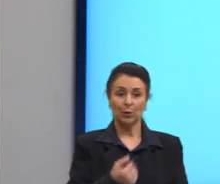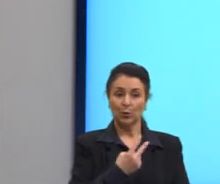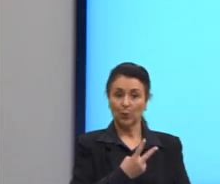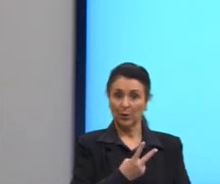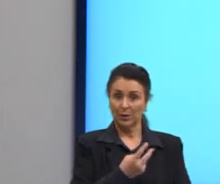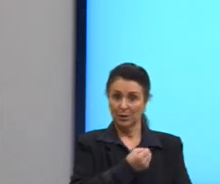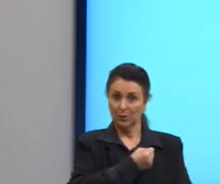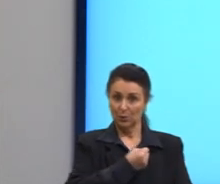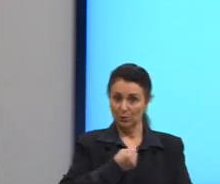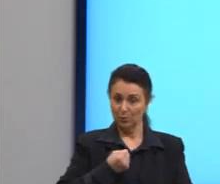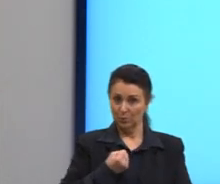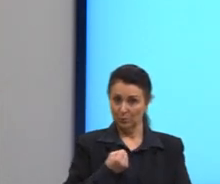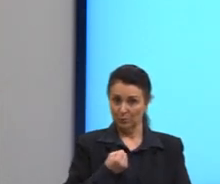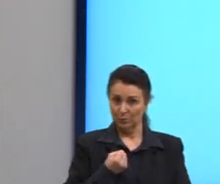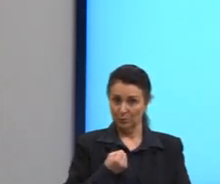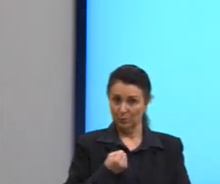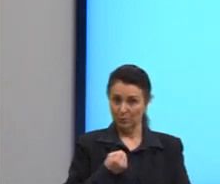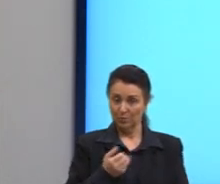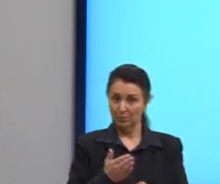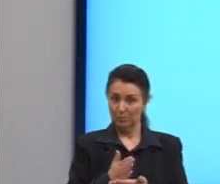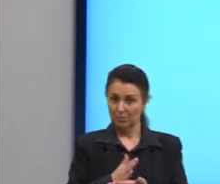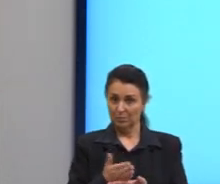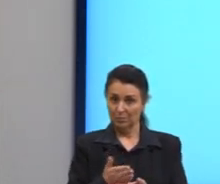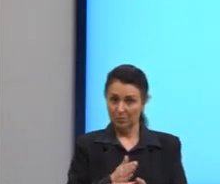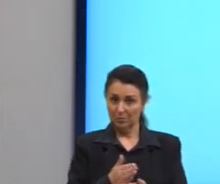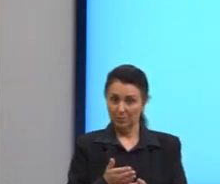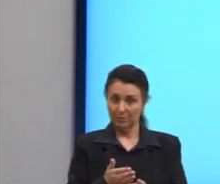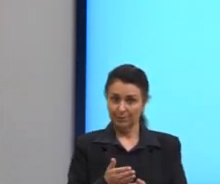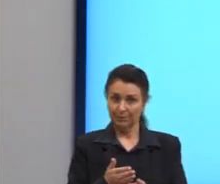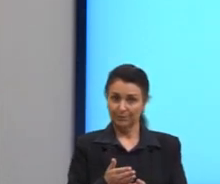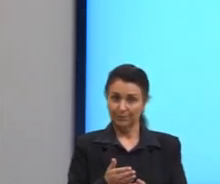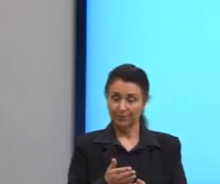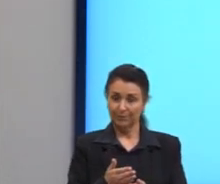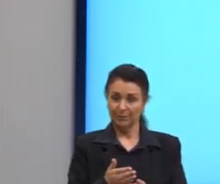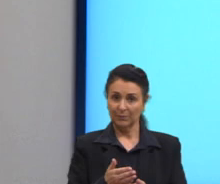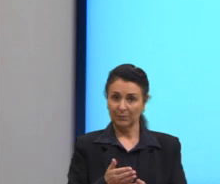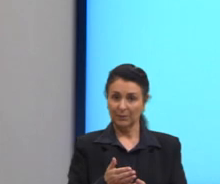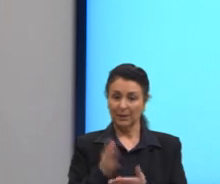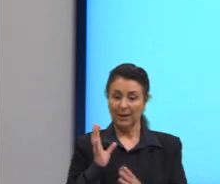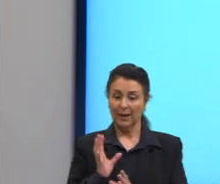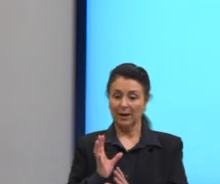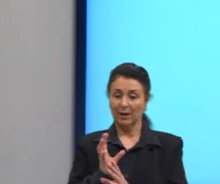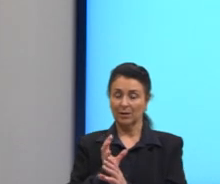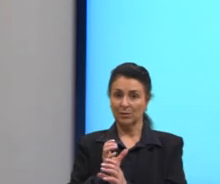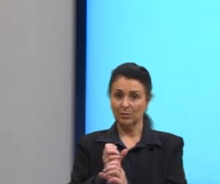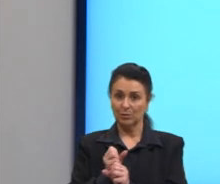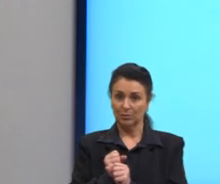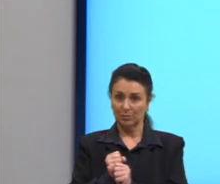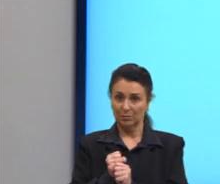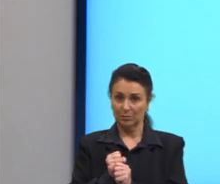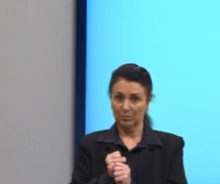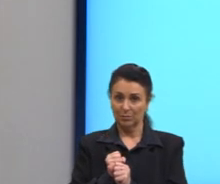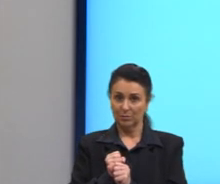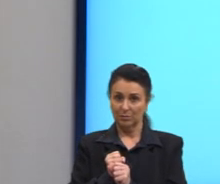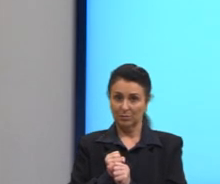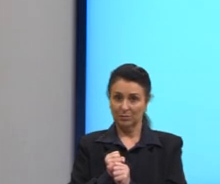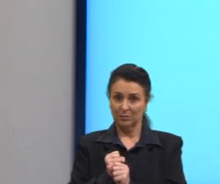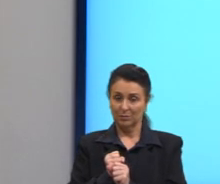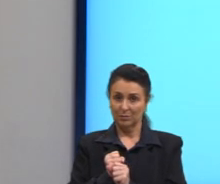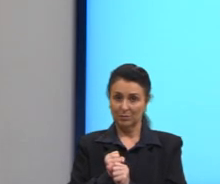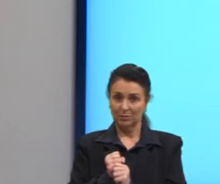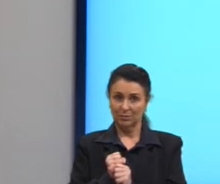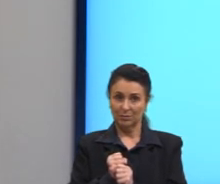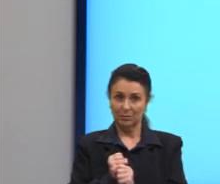números certo a média de dois números vai ser a soma então de